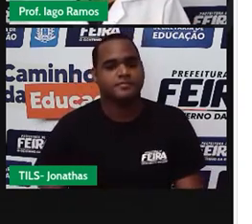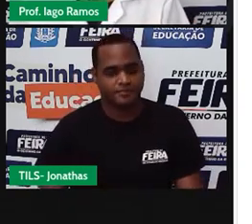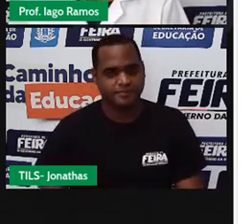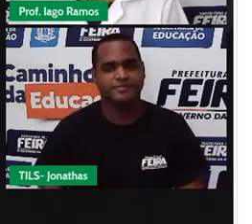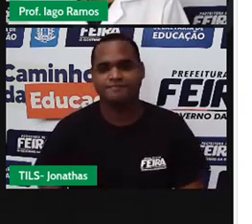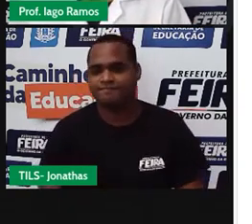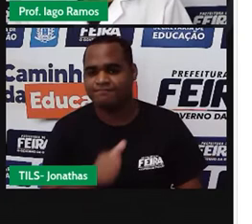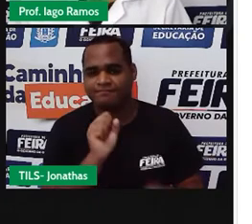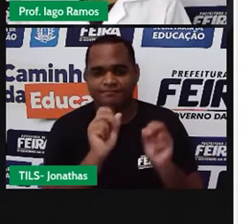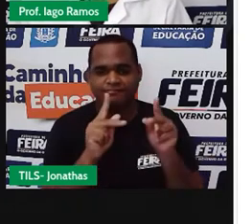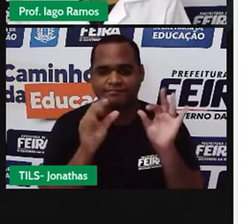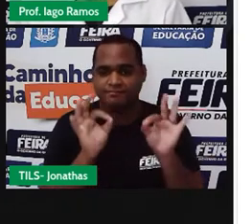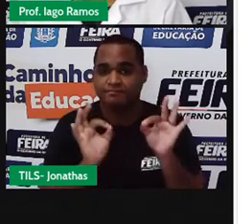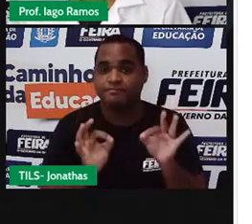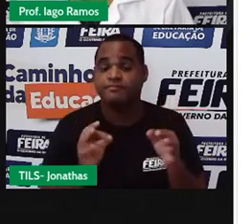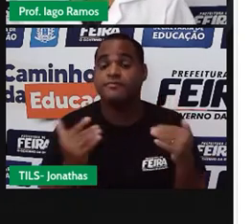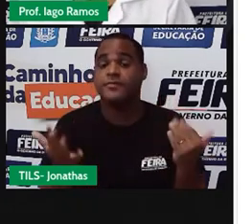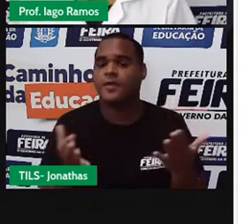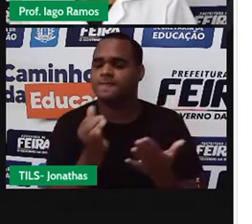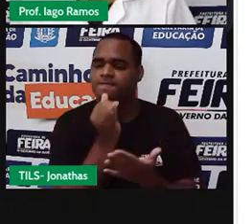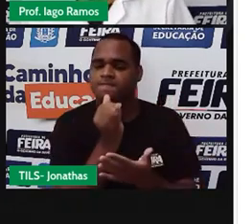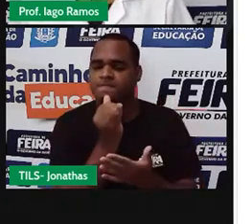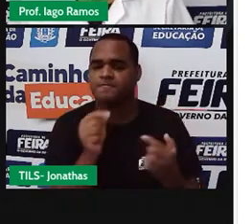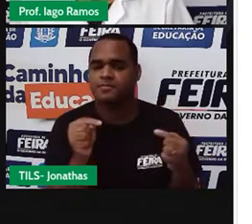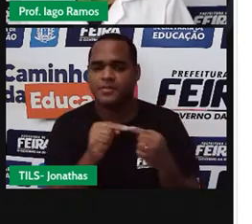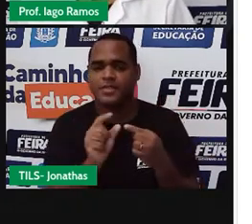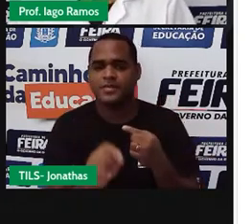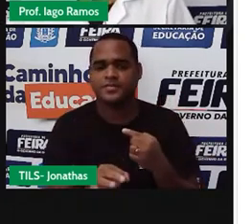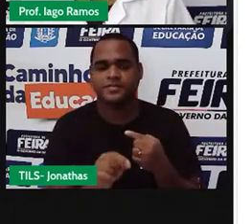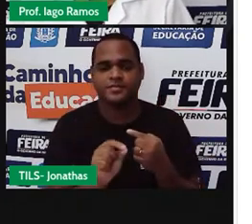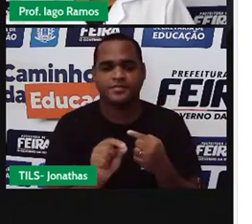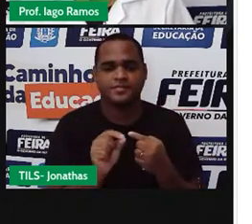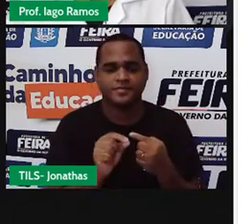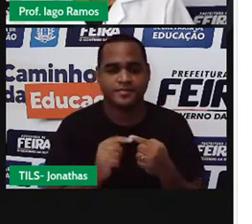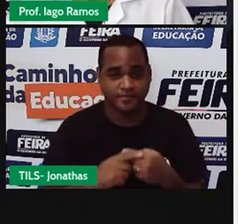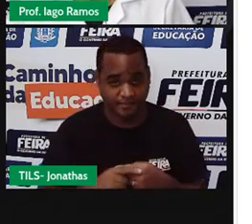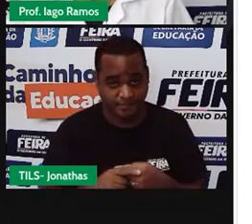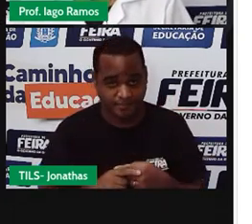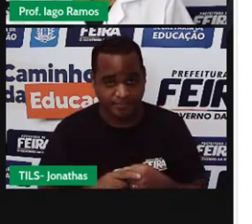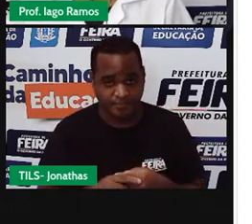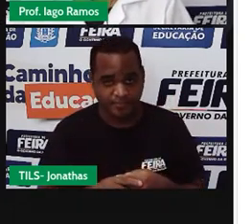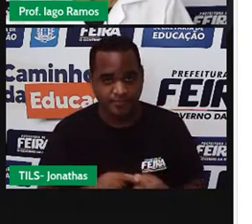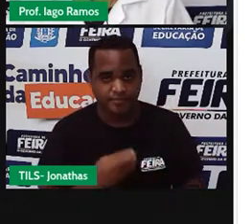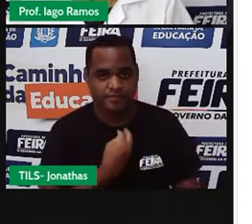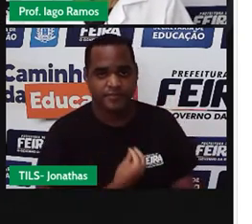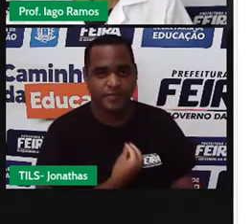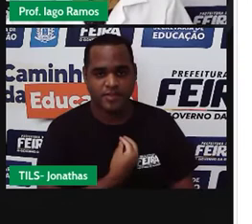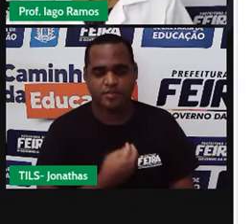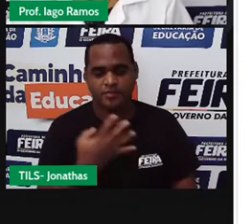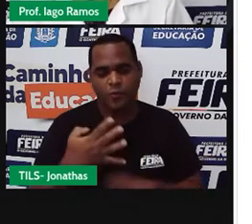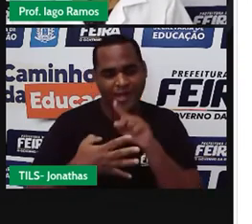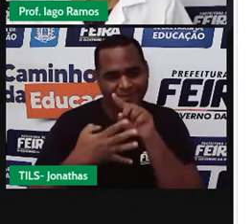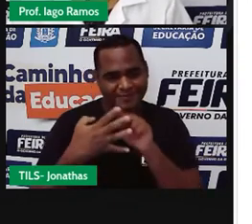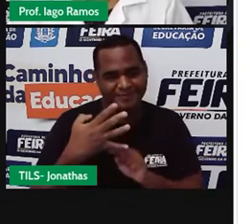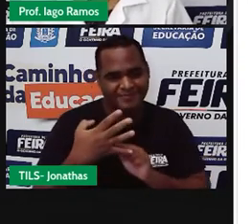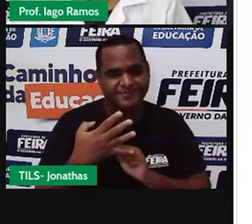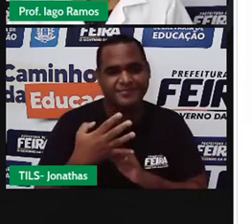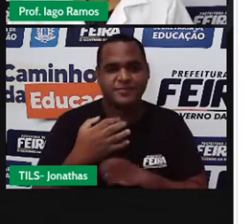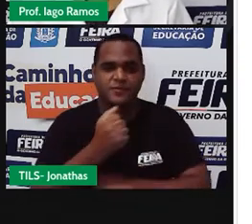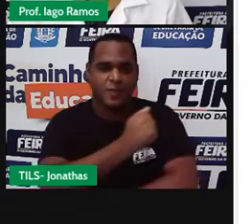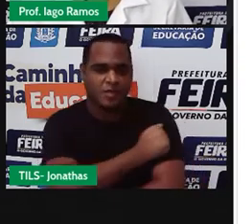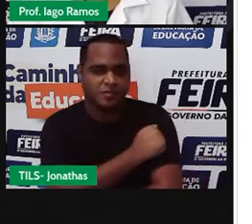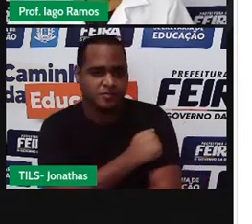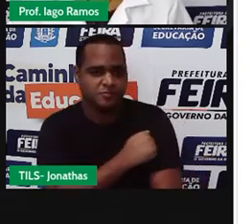certo então a situação o seguinte e quatro estudantes foram